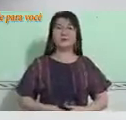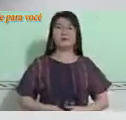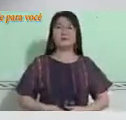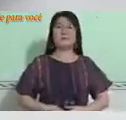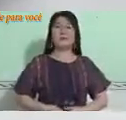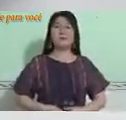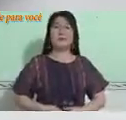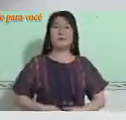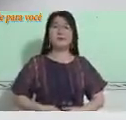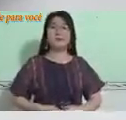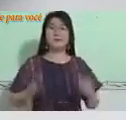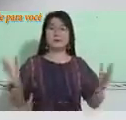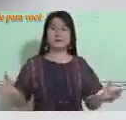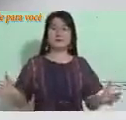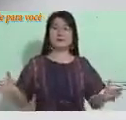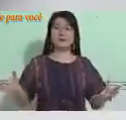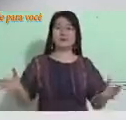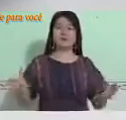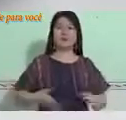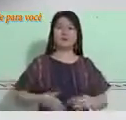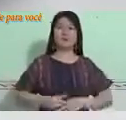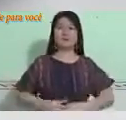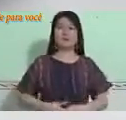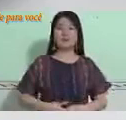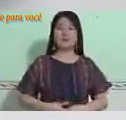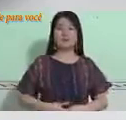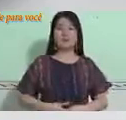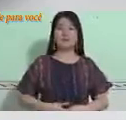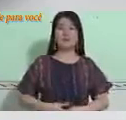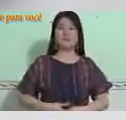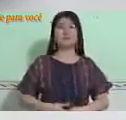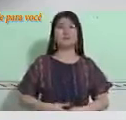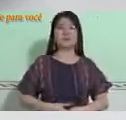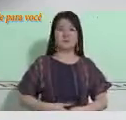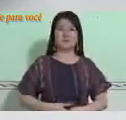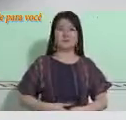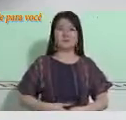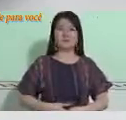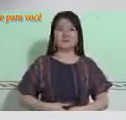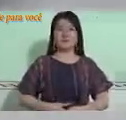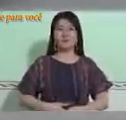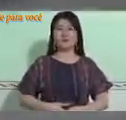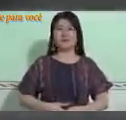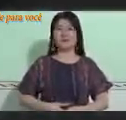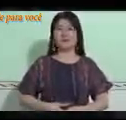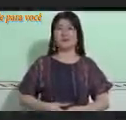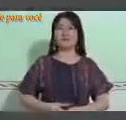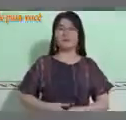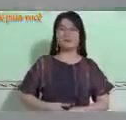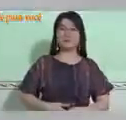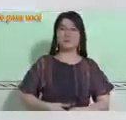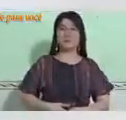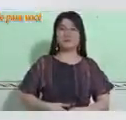Como tratar dois pontos, os casos mais leves não precisam de tratamento, mas se houver interferência nas